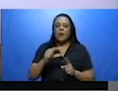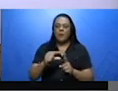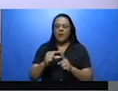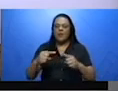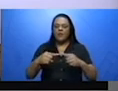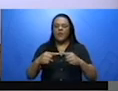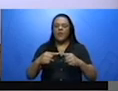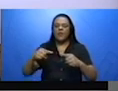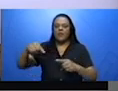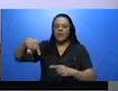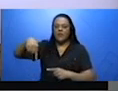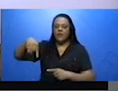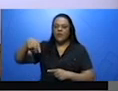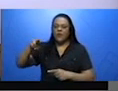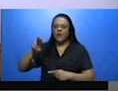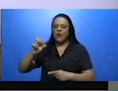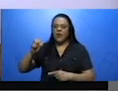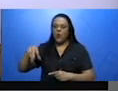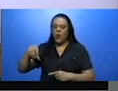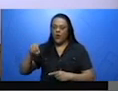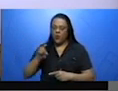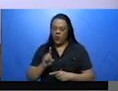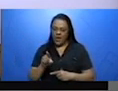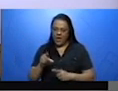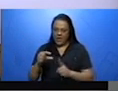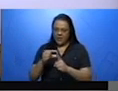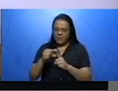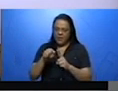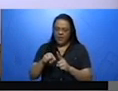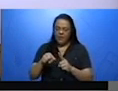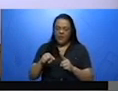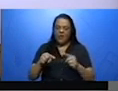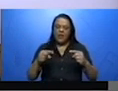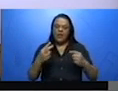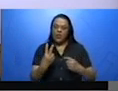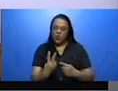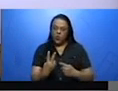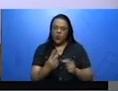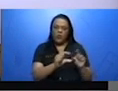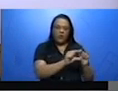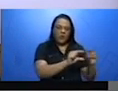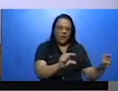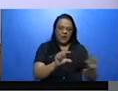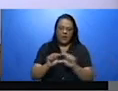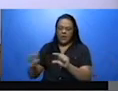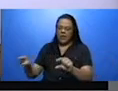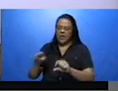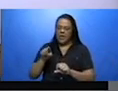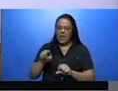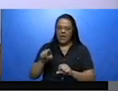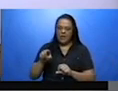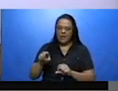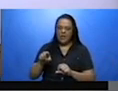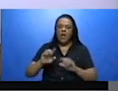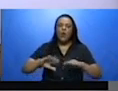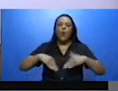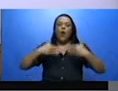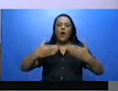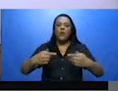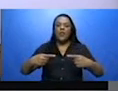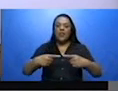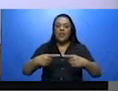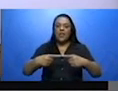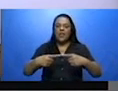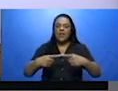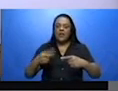subordinada à oração principal. Então, tem uma ligação aí. E o verbo perceber está conjugado. Lá não estava